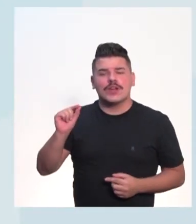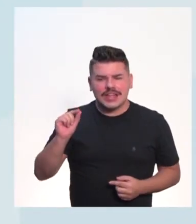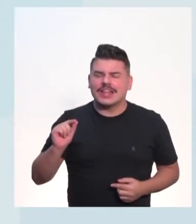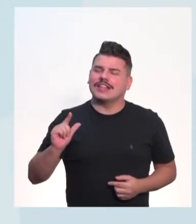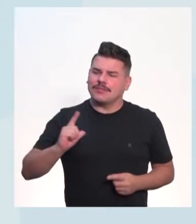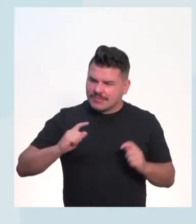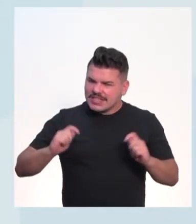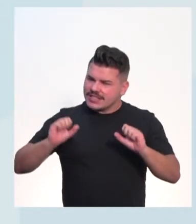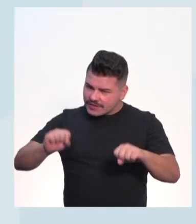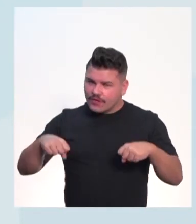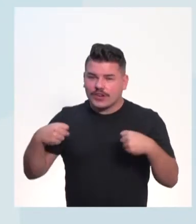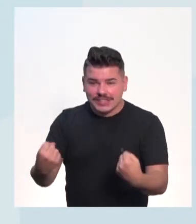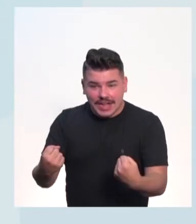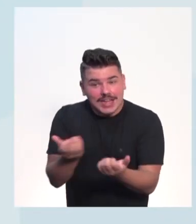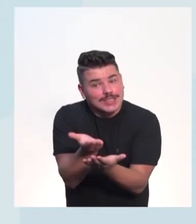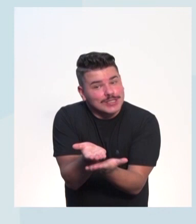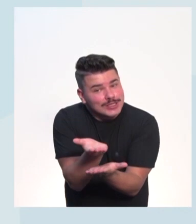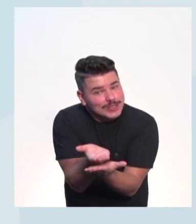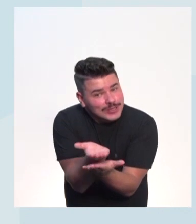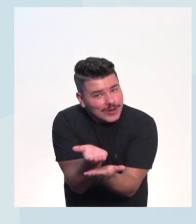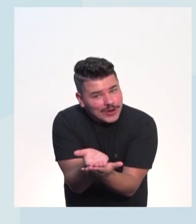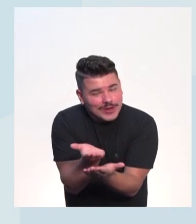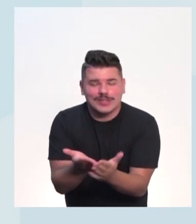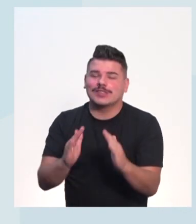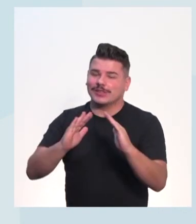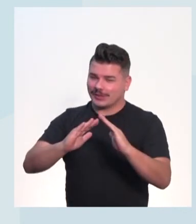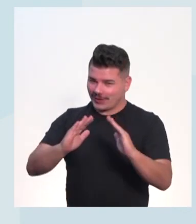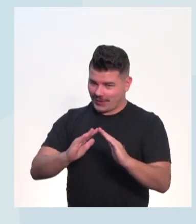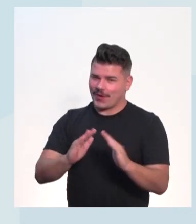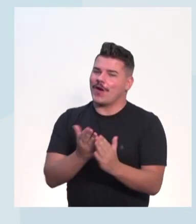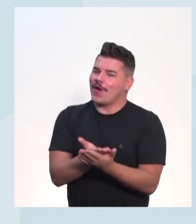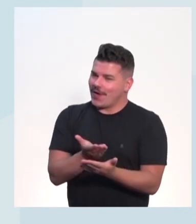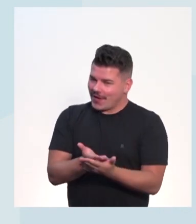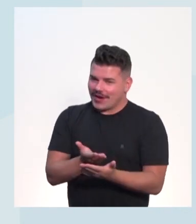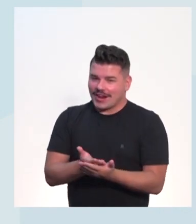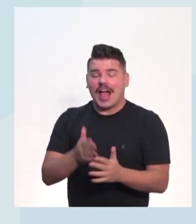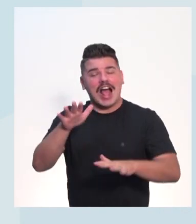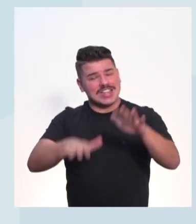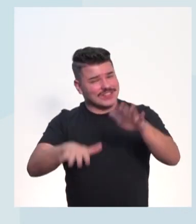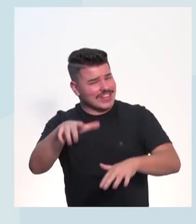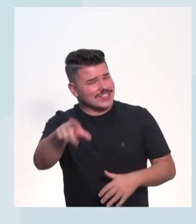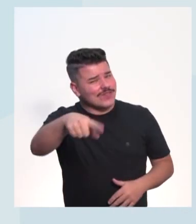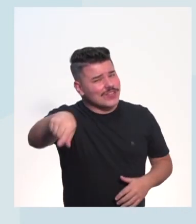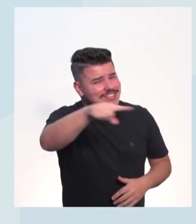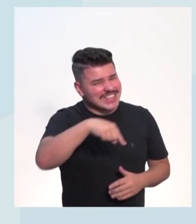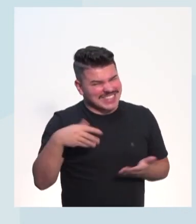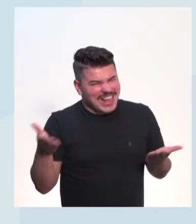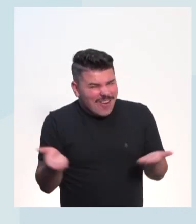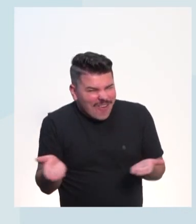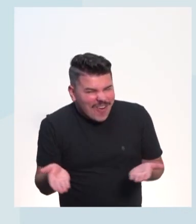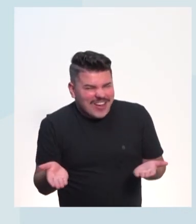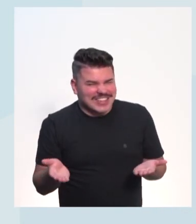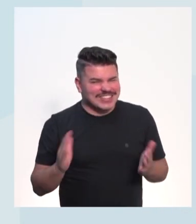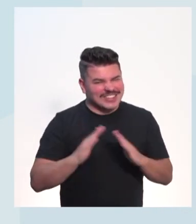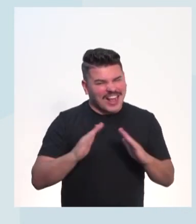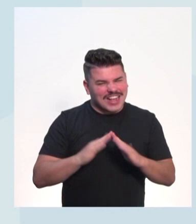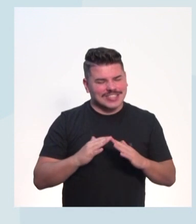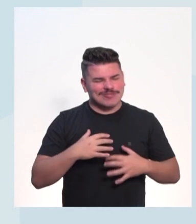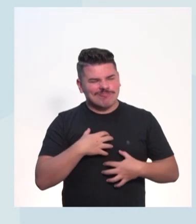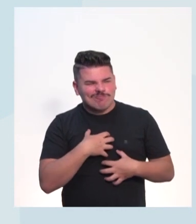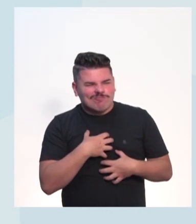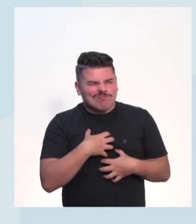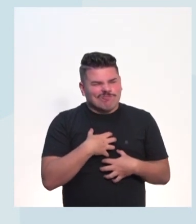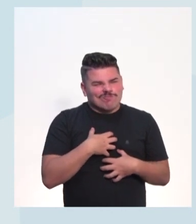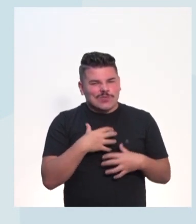melhorar o desempenho na escola. Pode não ser o objetivo de todos vocês, agora, nesse momento, mas é um objetivo que